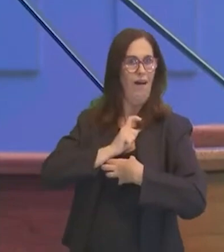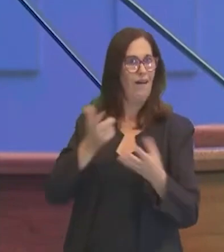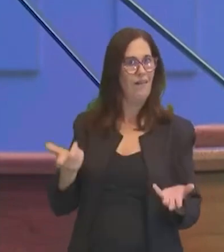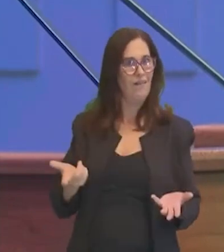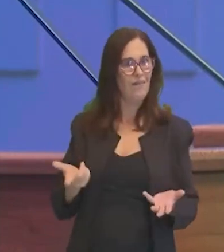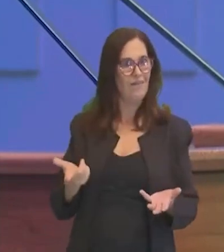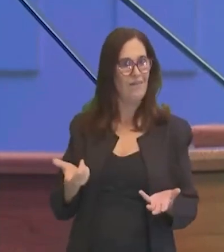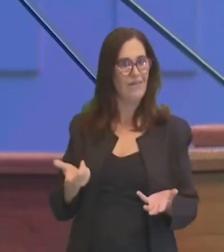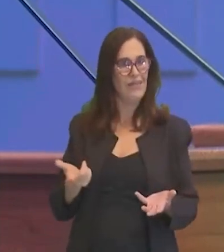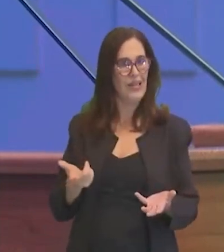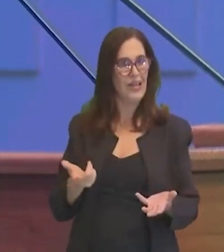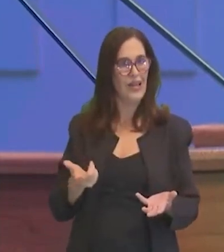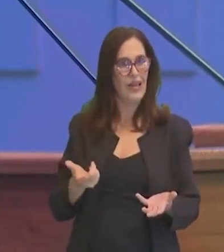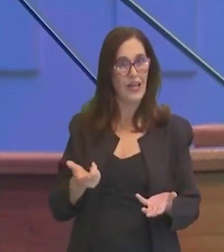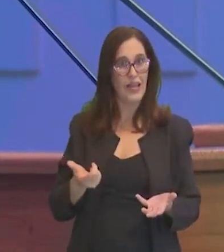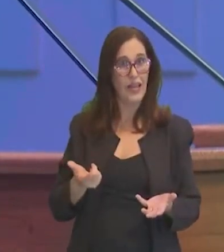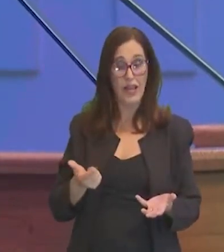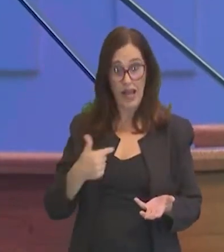que eu não tinha vivido.